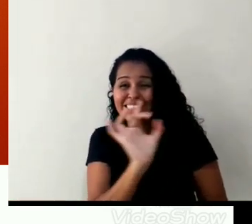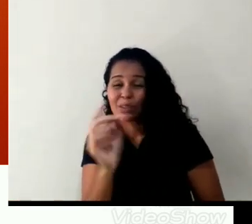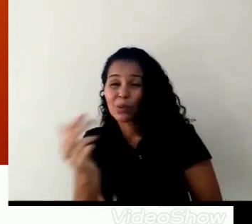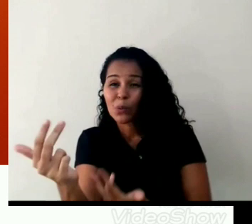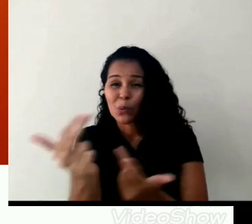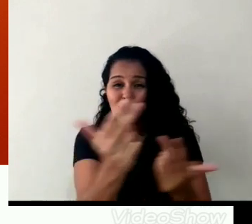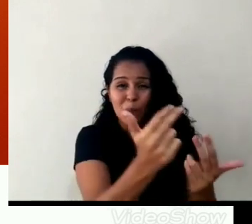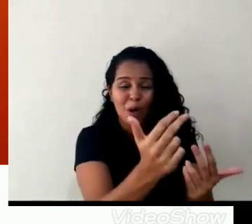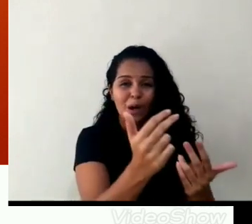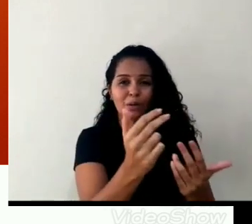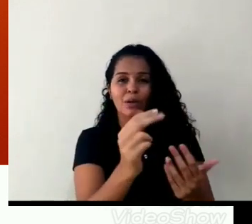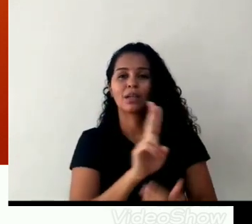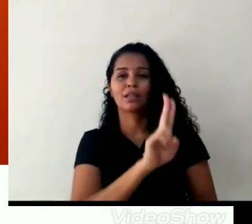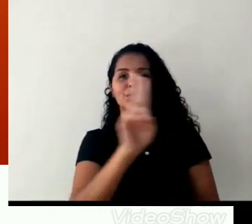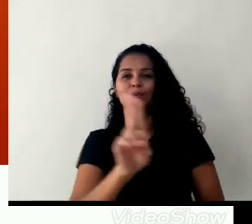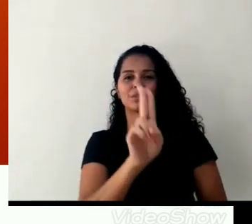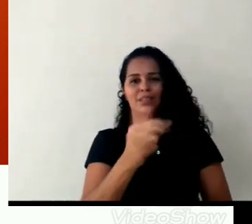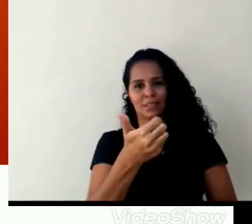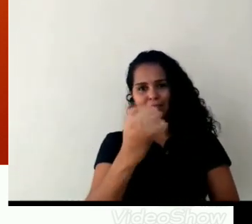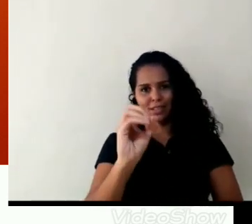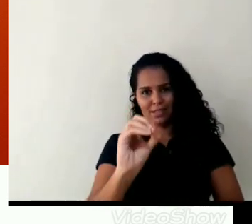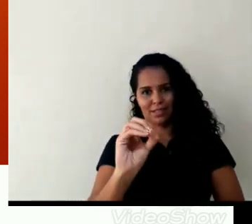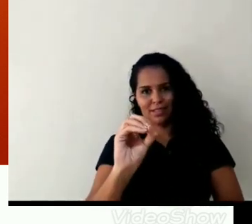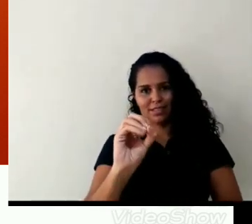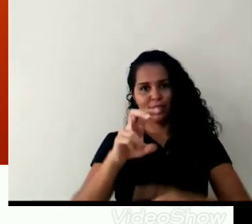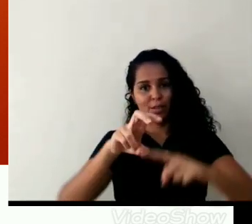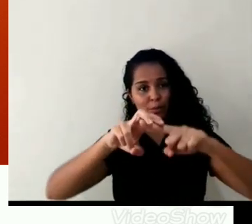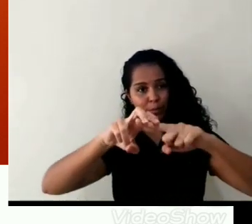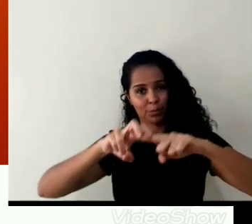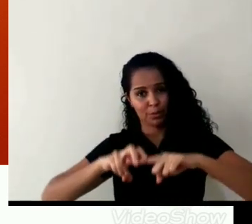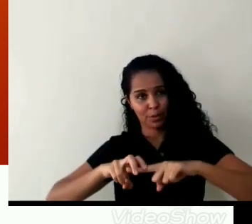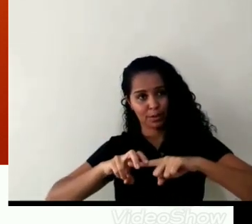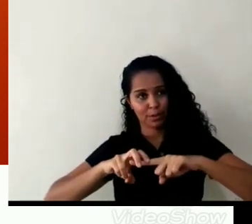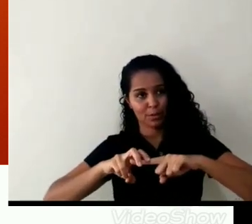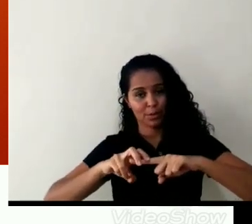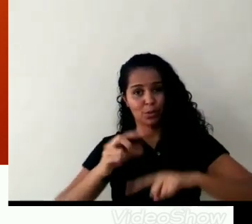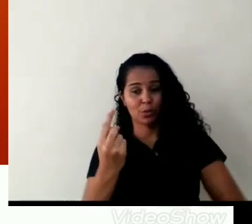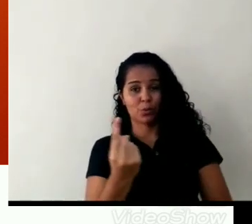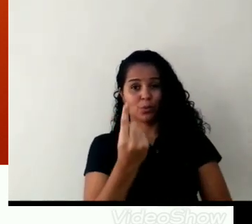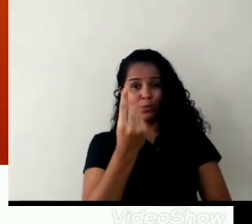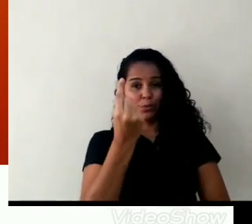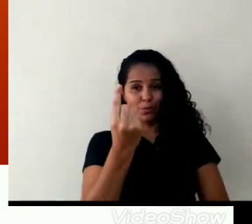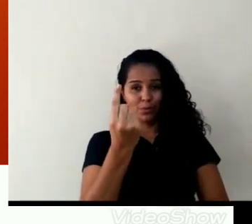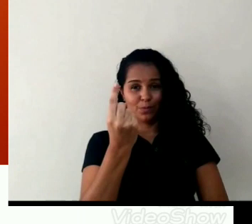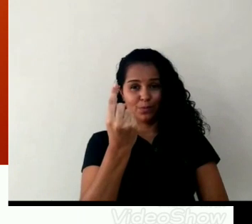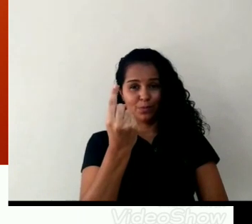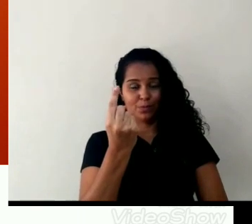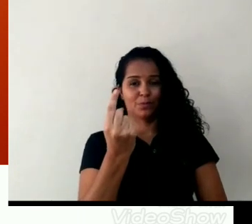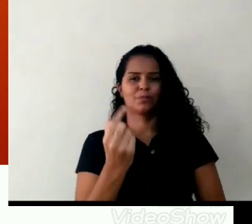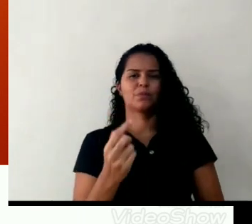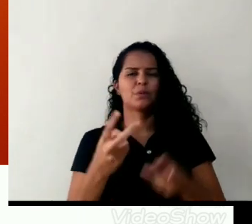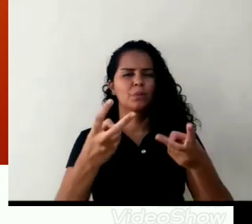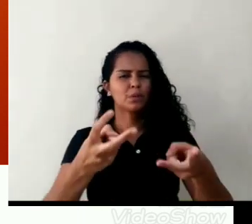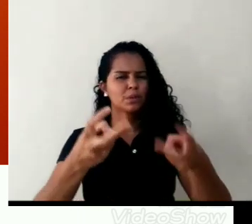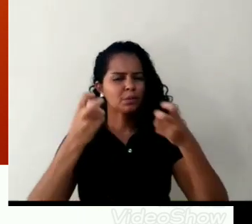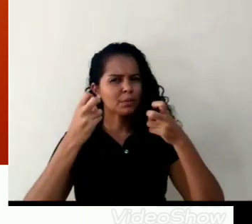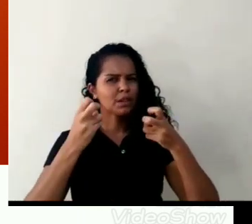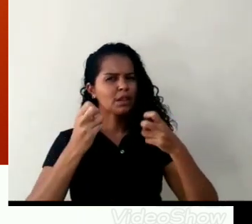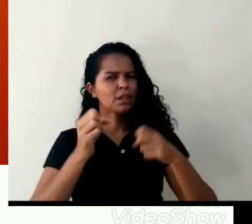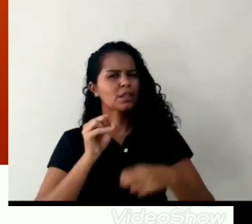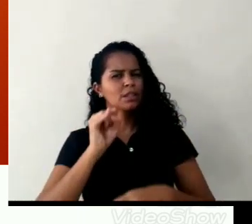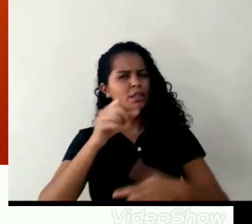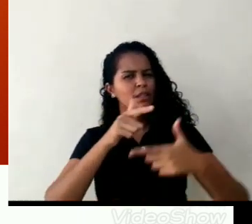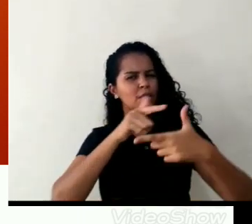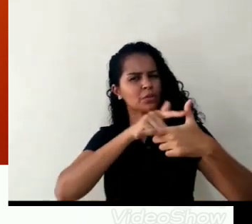com 1 inteiro, que eu posso perceber se eu dividir 10 de cima e 10 de baixo por 10. Eu ficaria